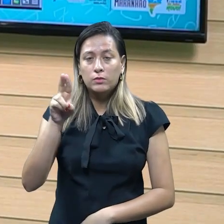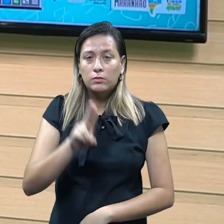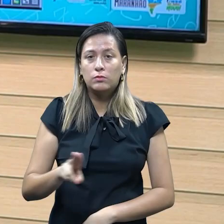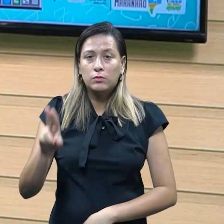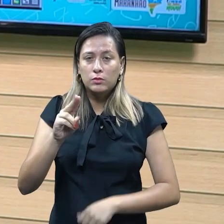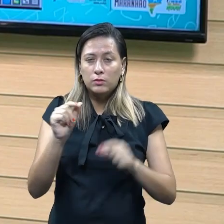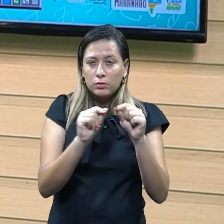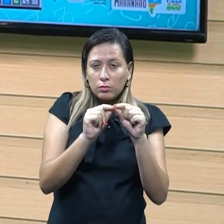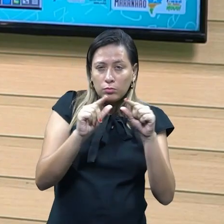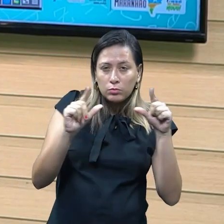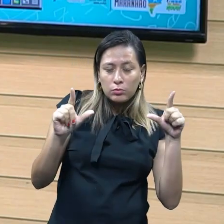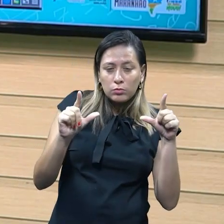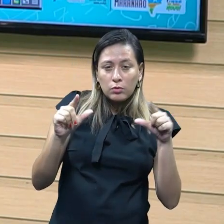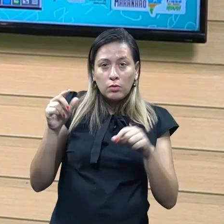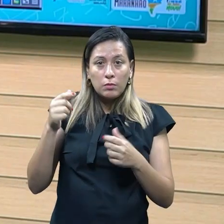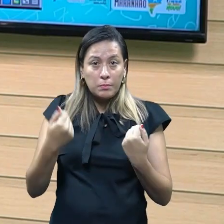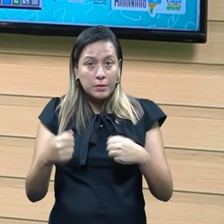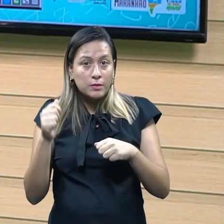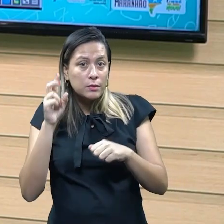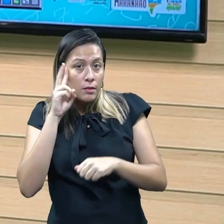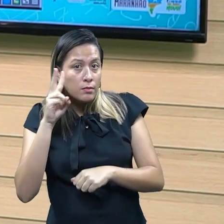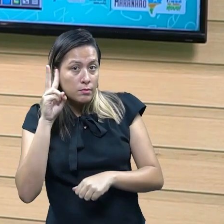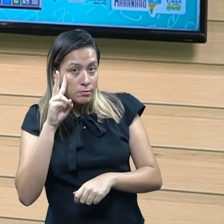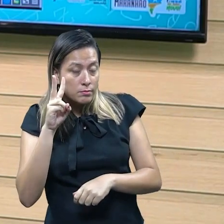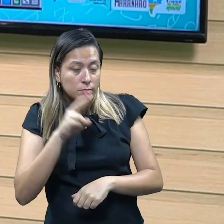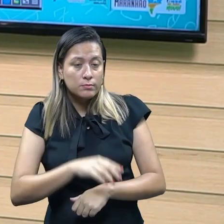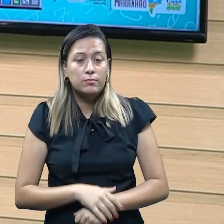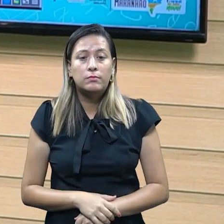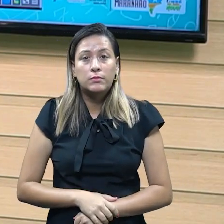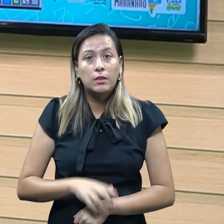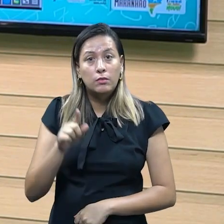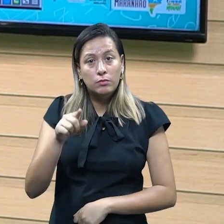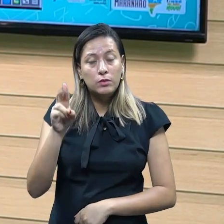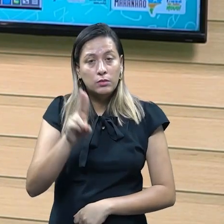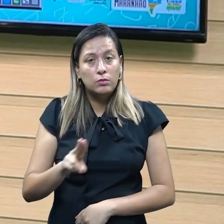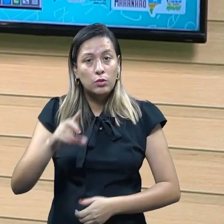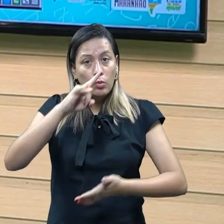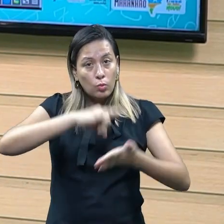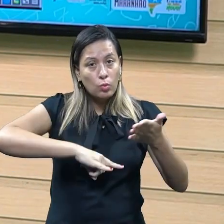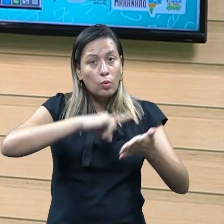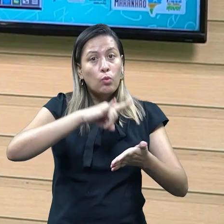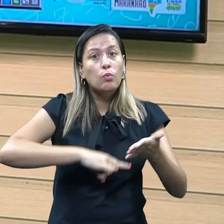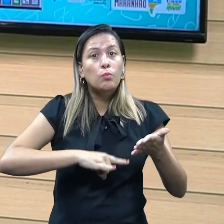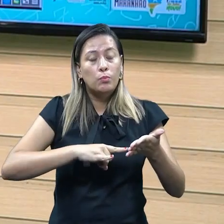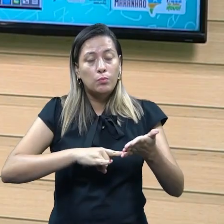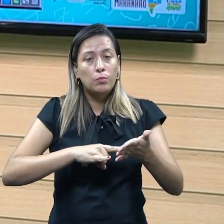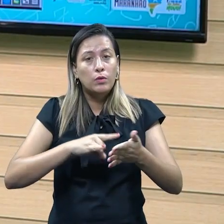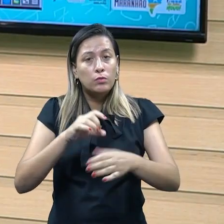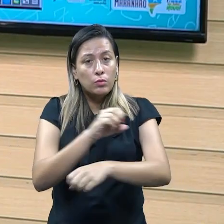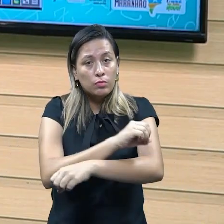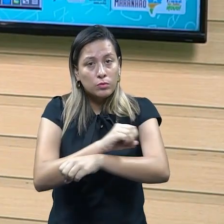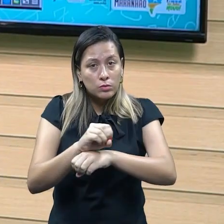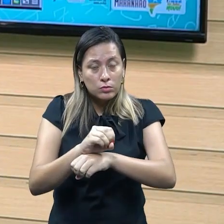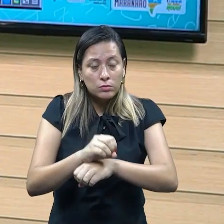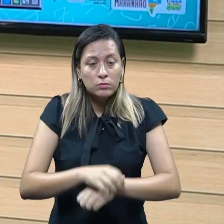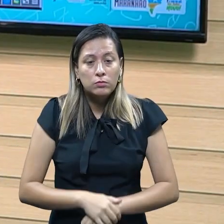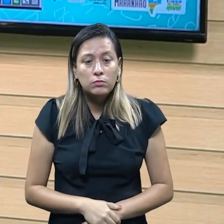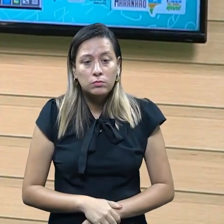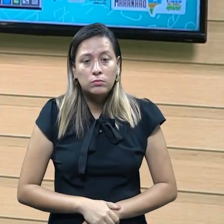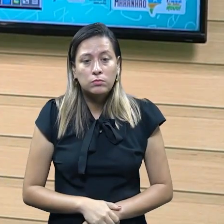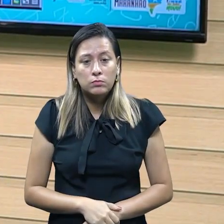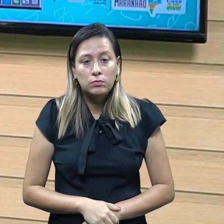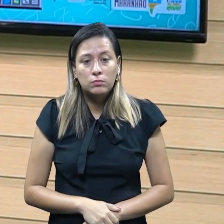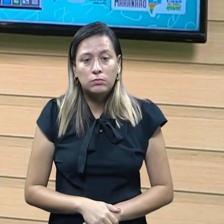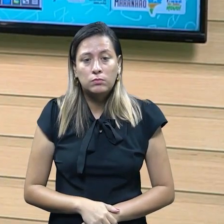o zoom, tem que lembrar que você está trabalhando com um documento oficial, um documento de